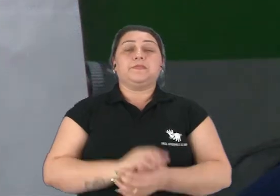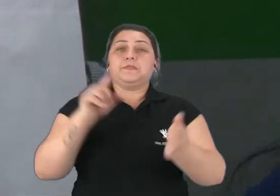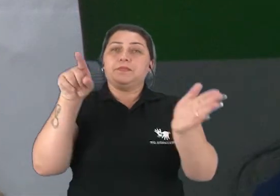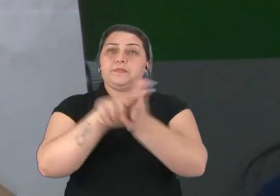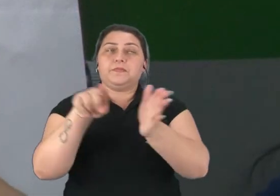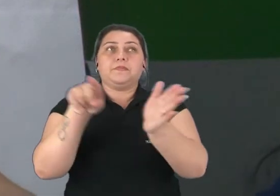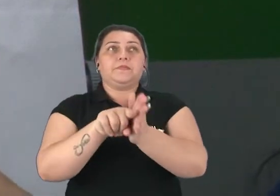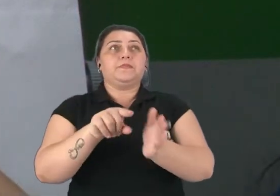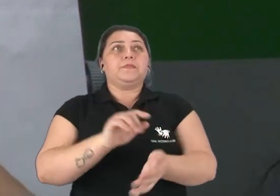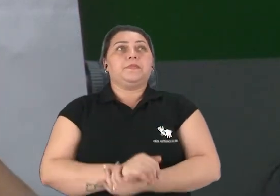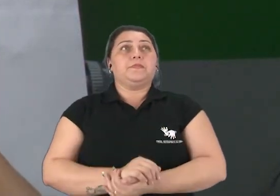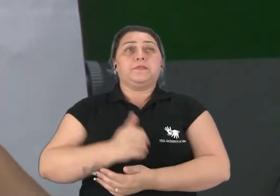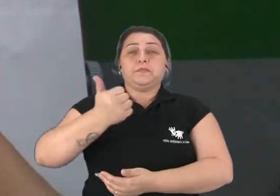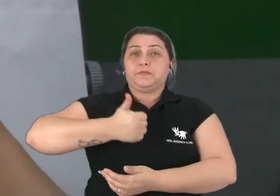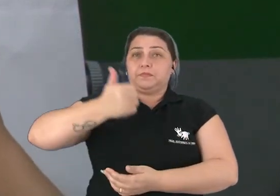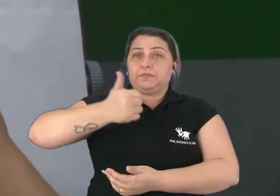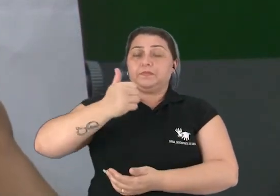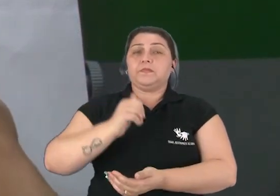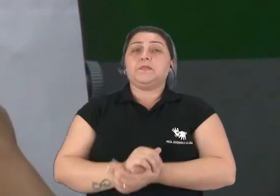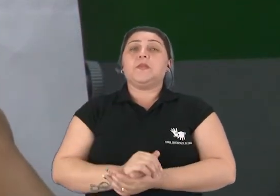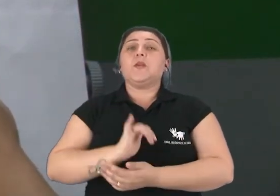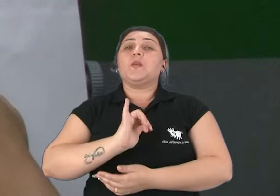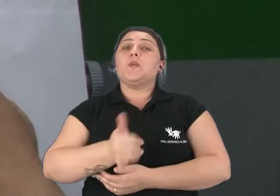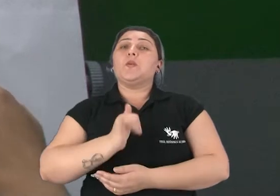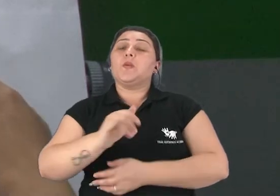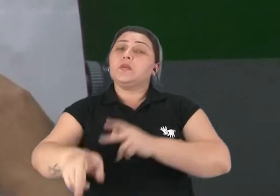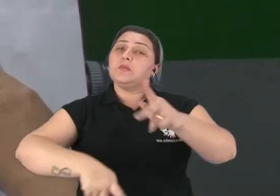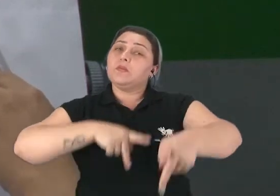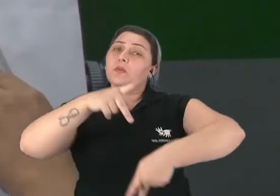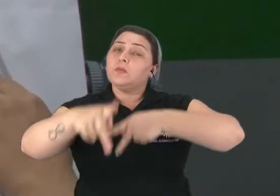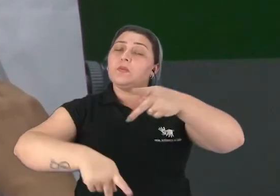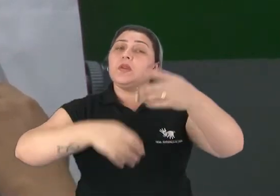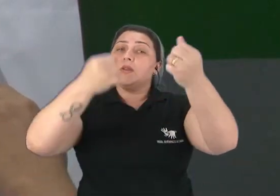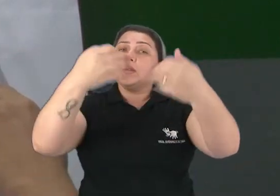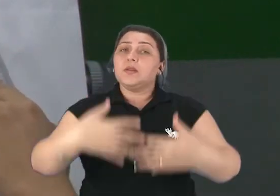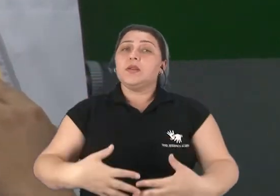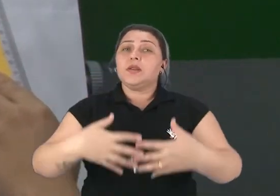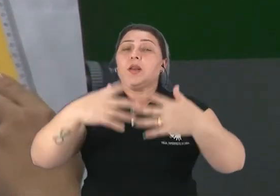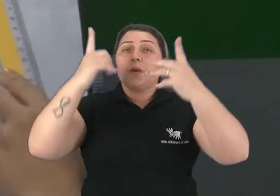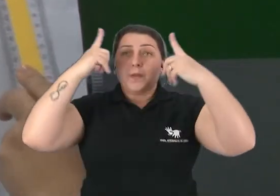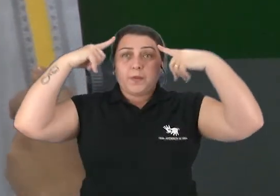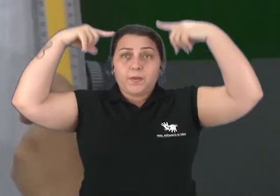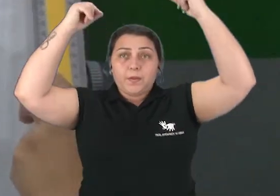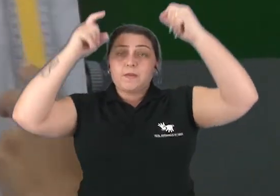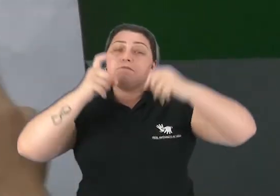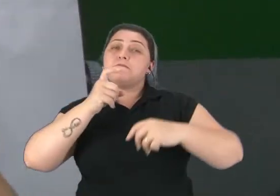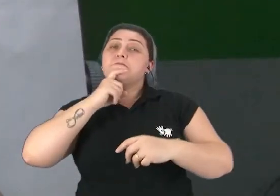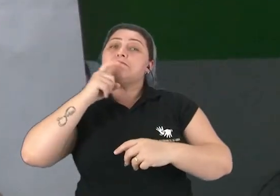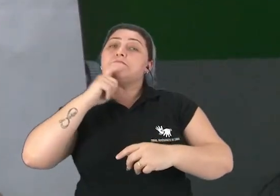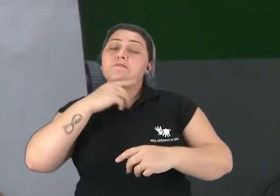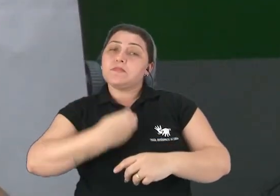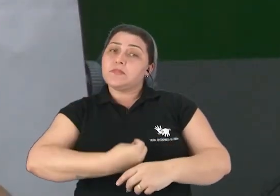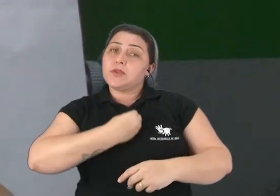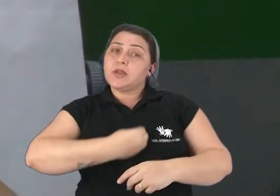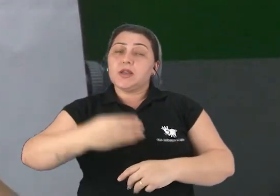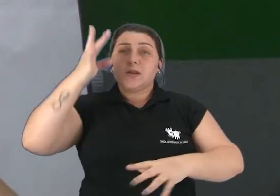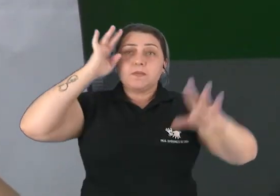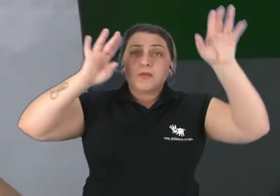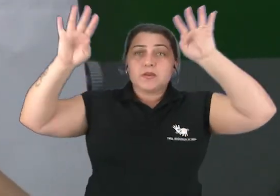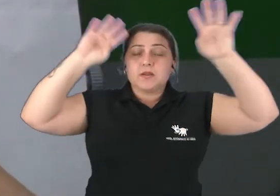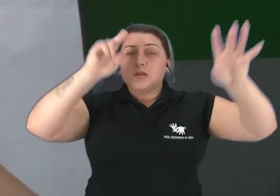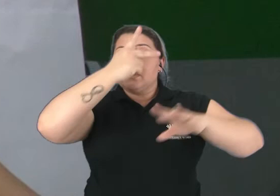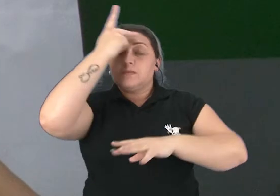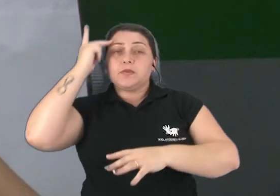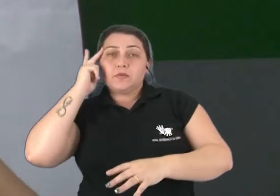Pergunta o seguinte, questão 1. O conto popular retrata os seres mágicos, presentes no imaginário das pessoas, como a gente já